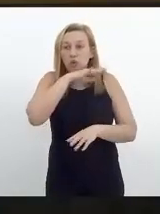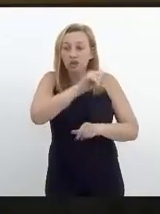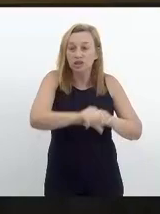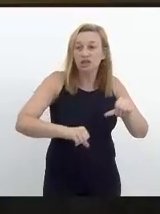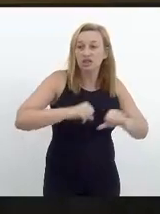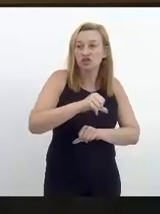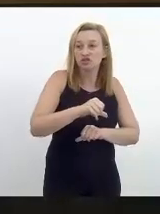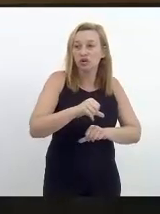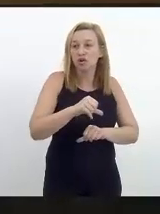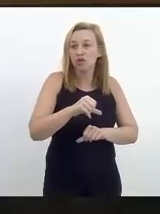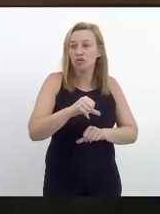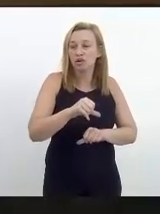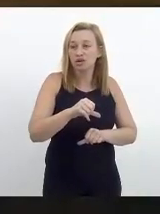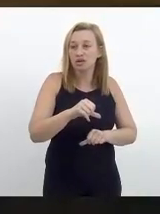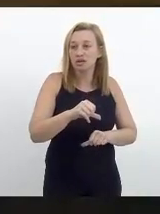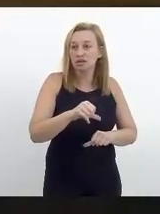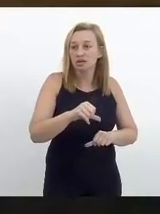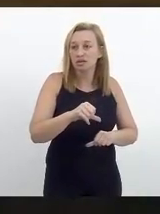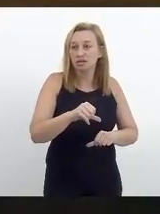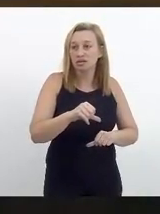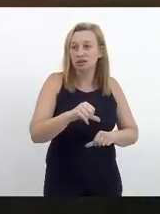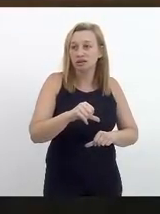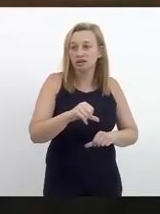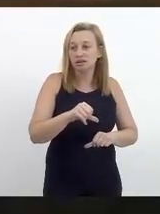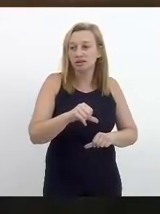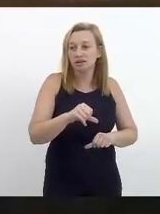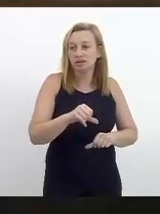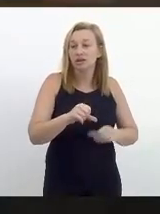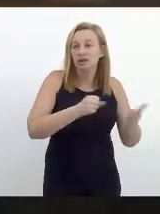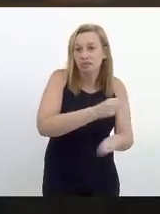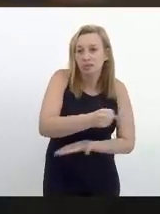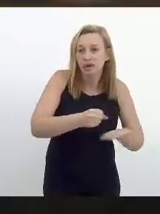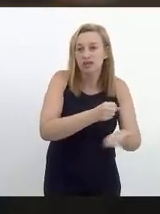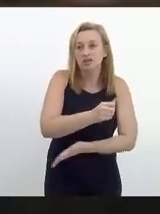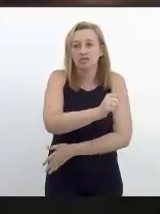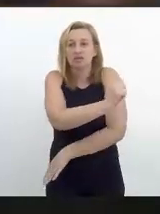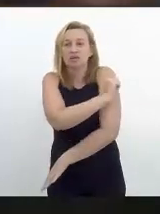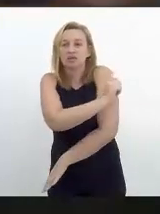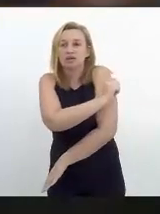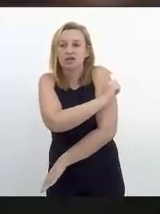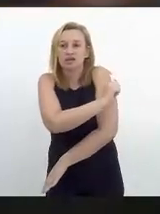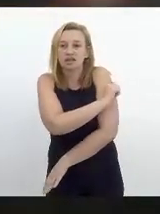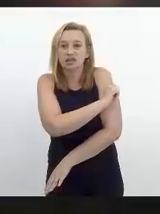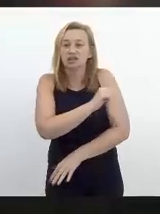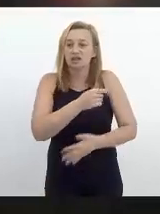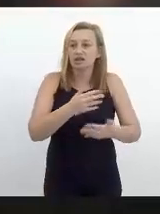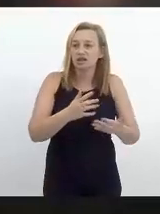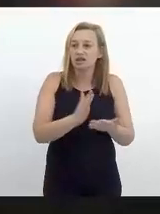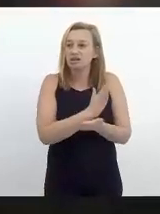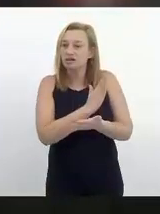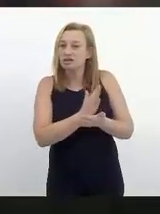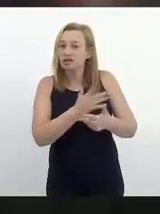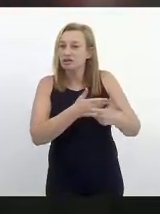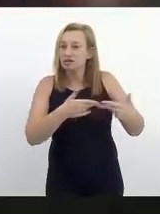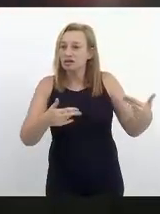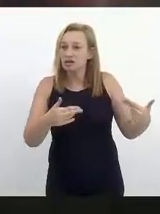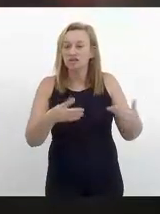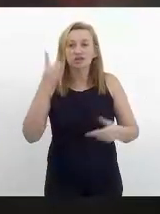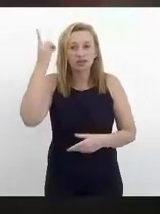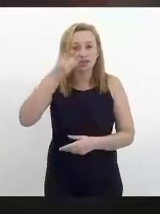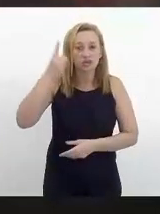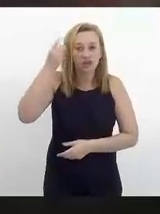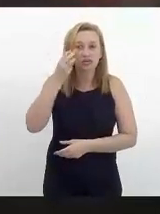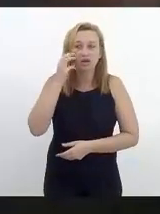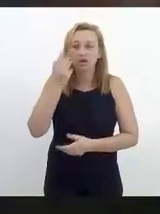transforma numa ferramenta de negação de direito básico do adolescente, que muitas vezes, deputado Valdec, não consegue